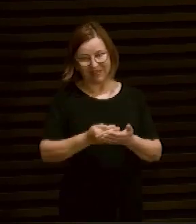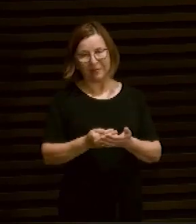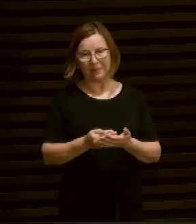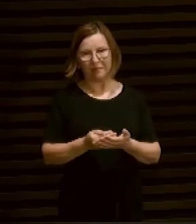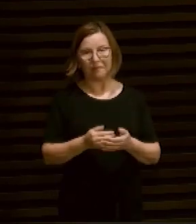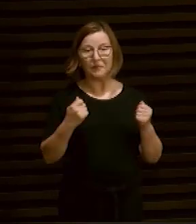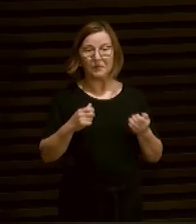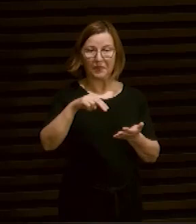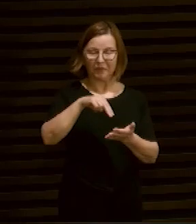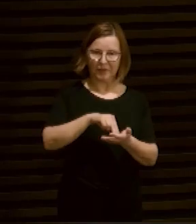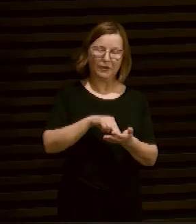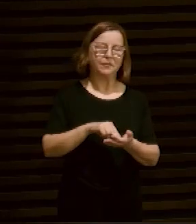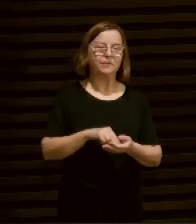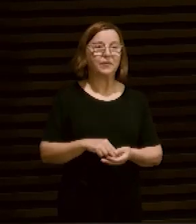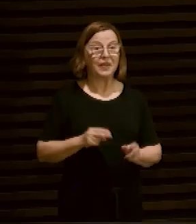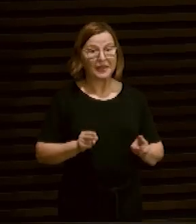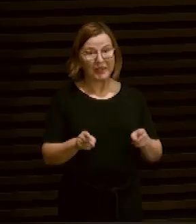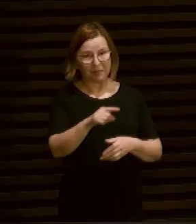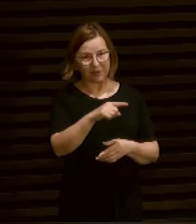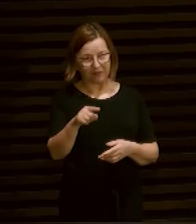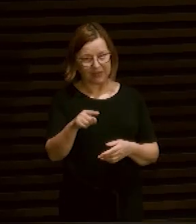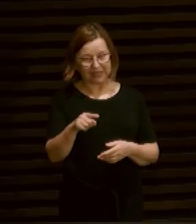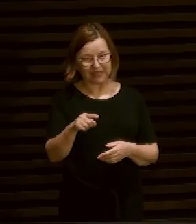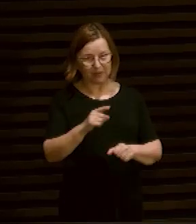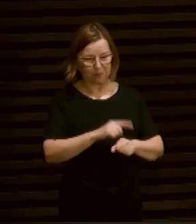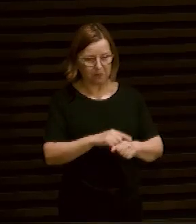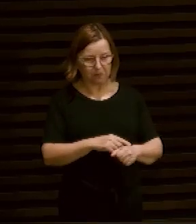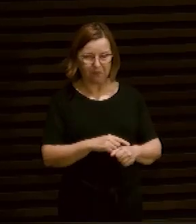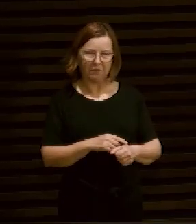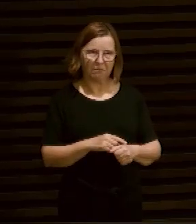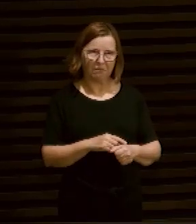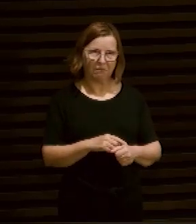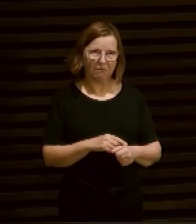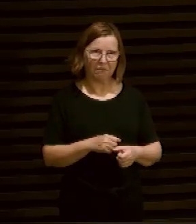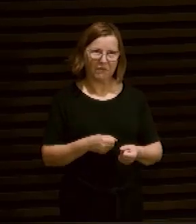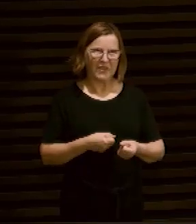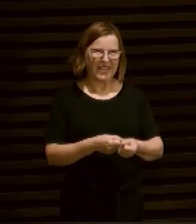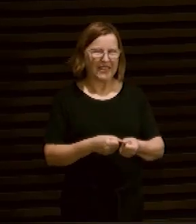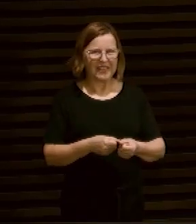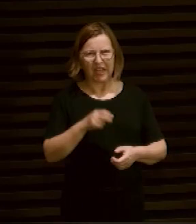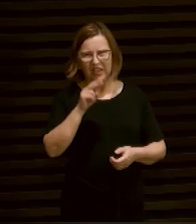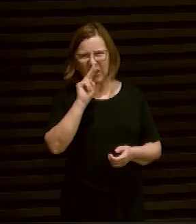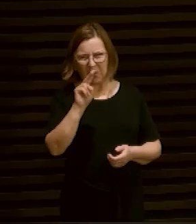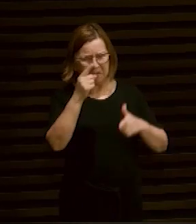Olhando firmemente, sempre que você for tentado a olhar para as circunstâncias,